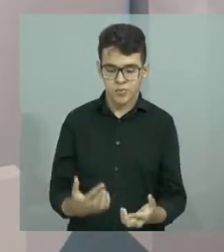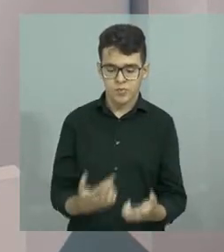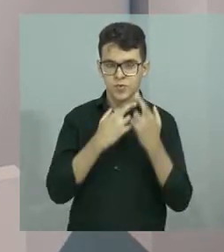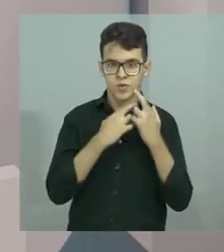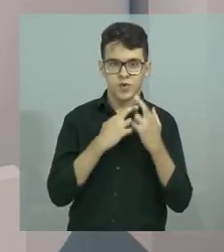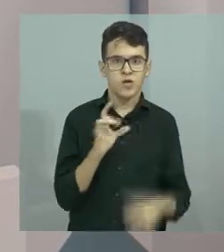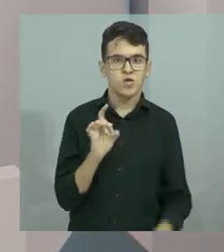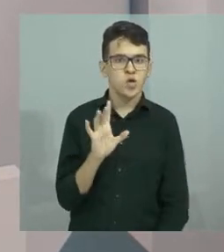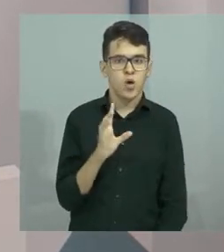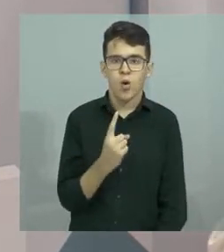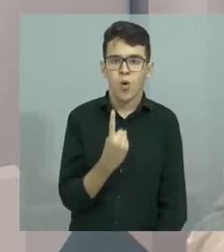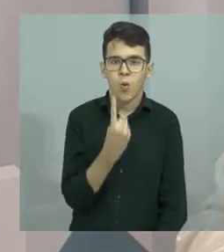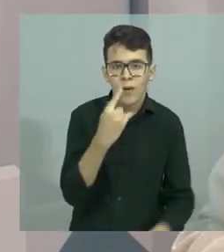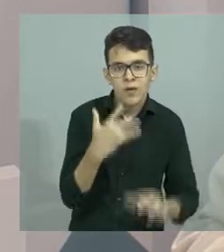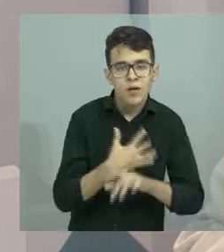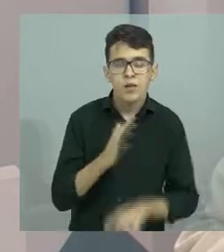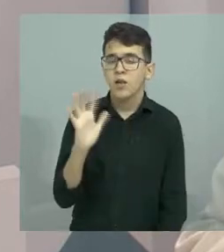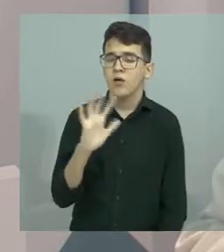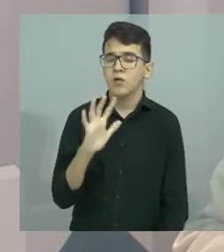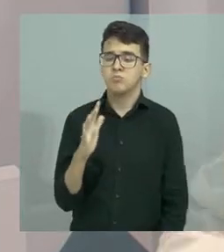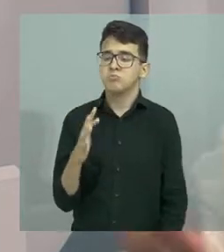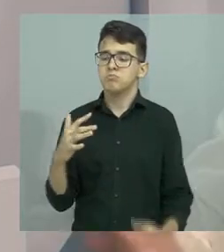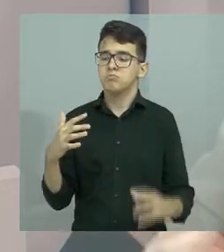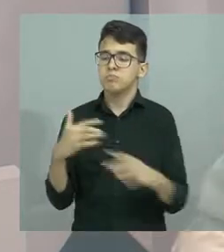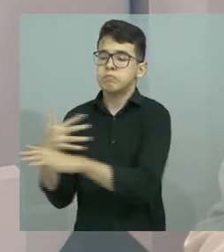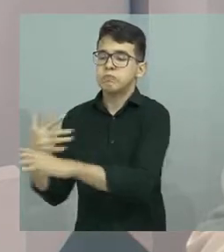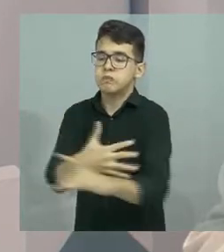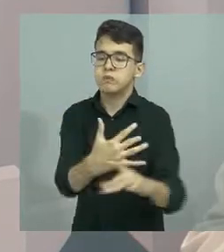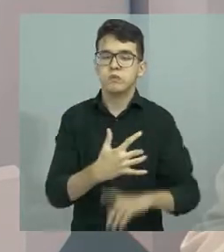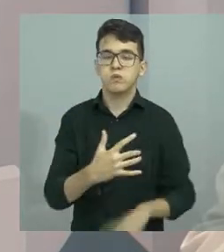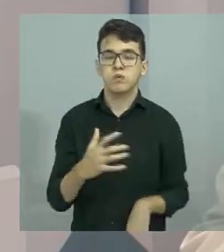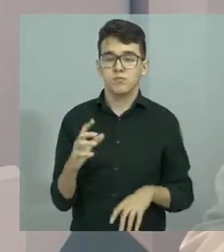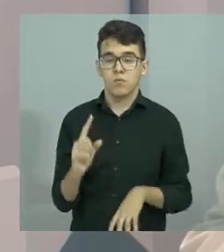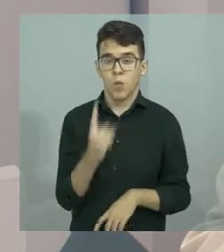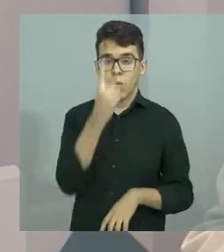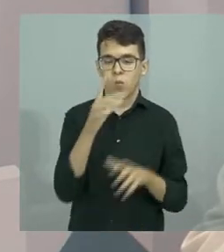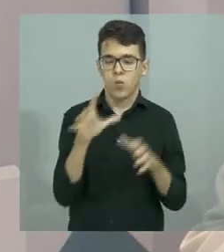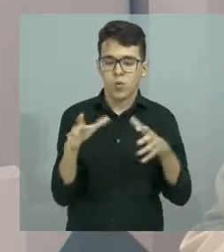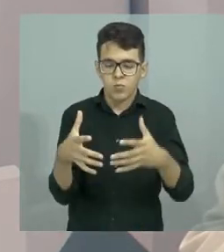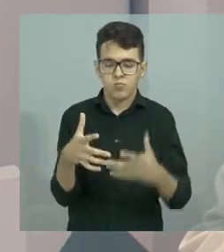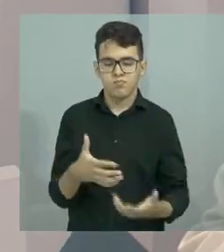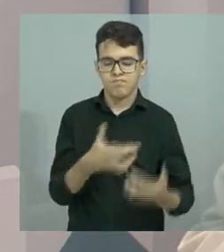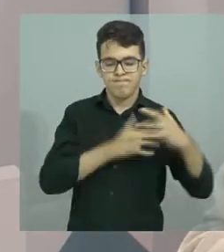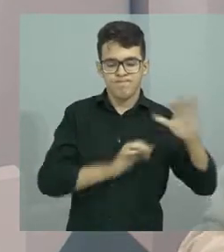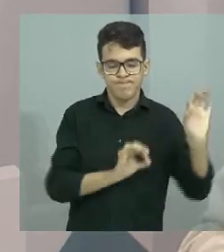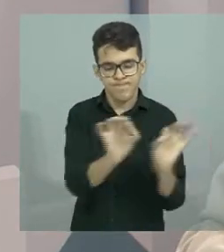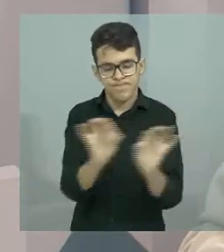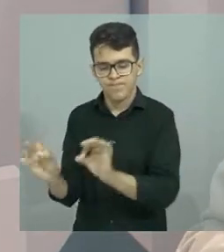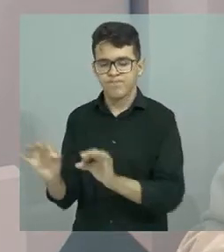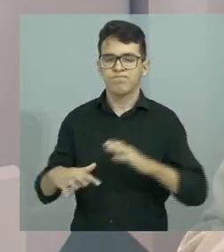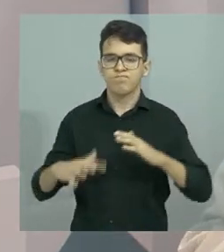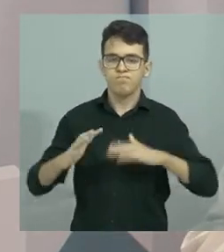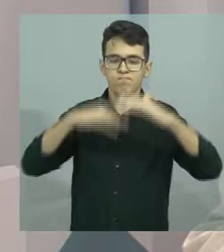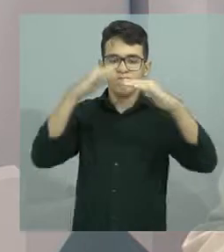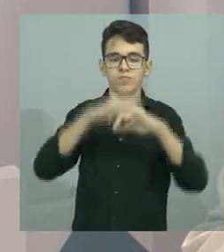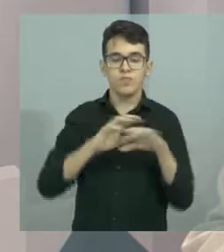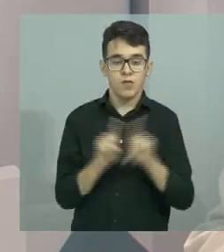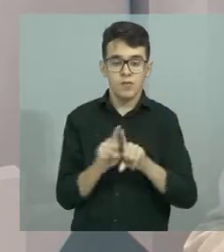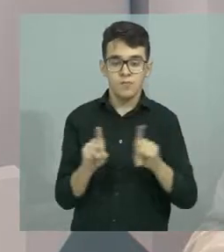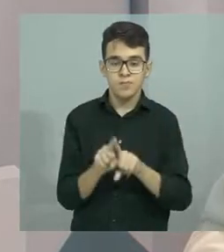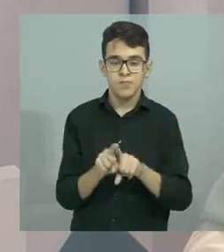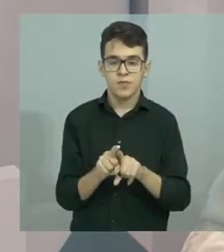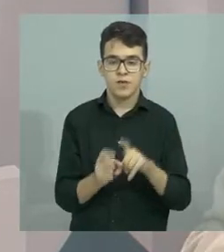soluções técnicas também para essas questões, e também existe uma proposta de criação de um parlamento